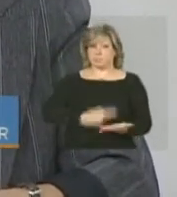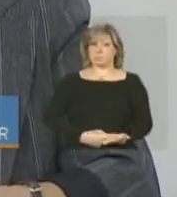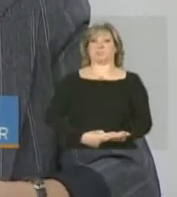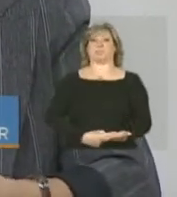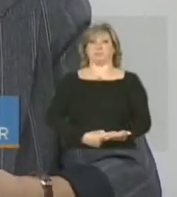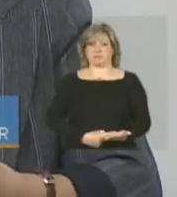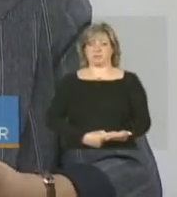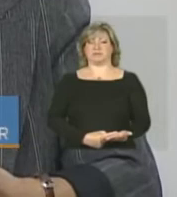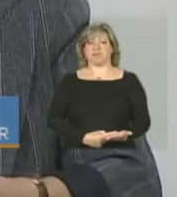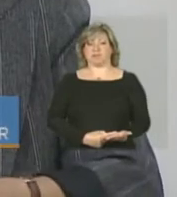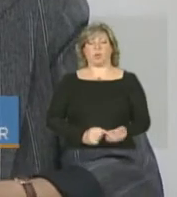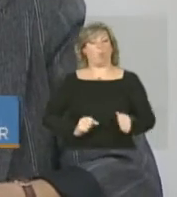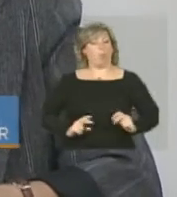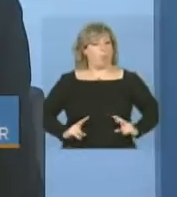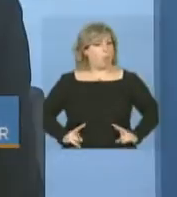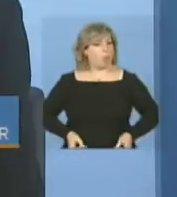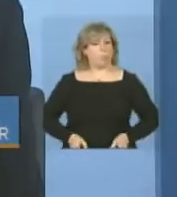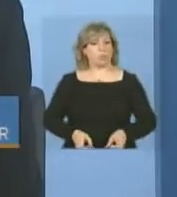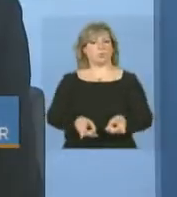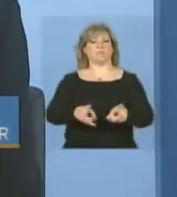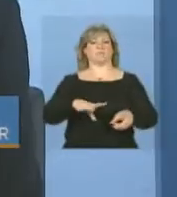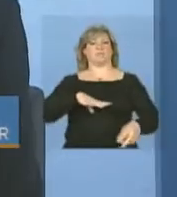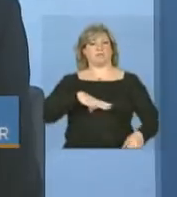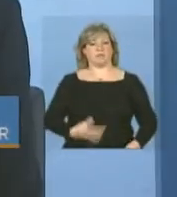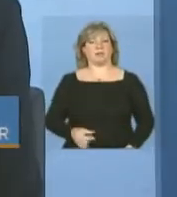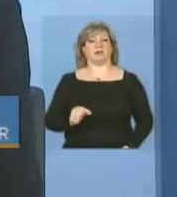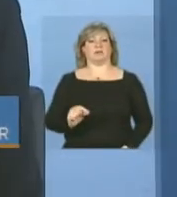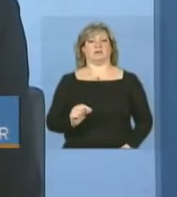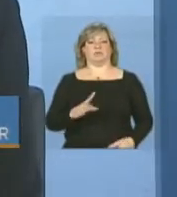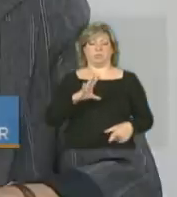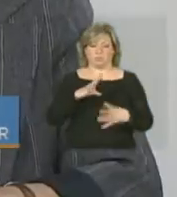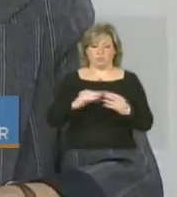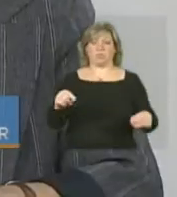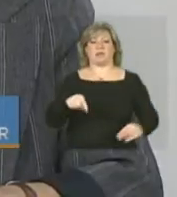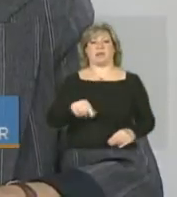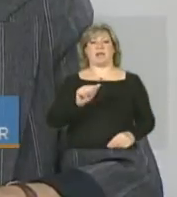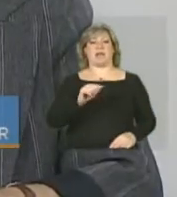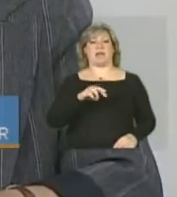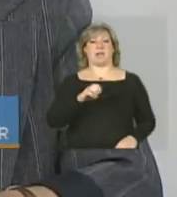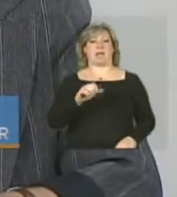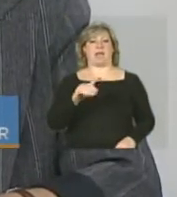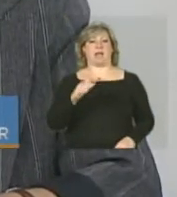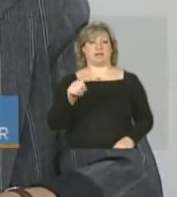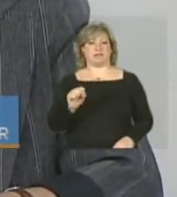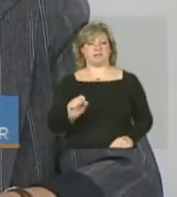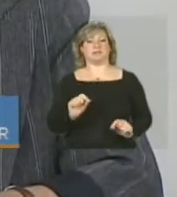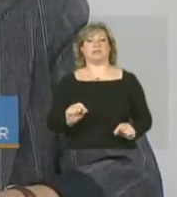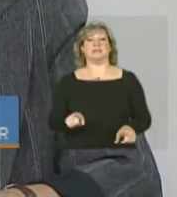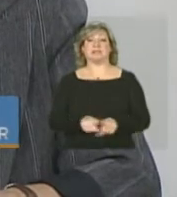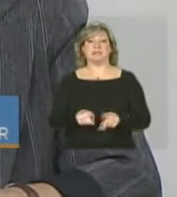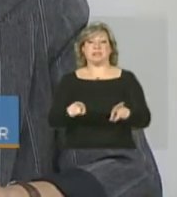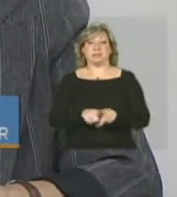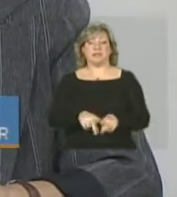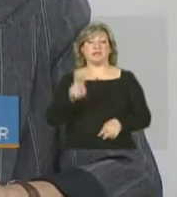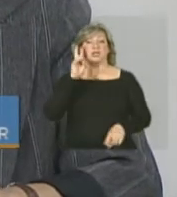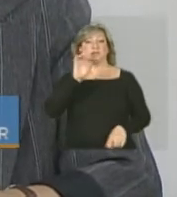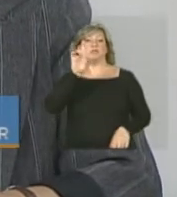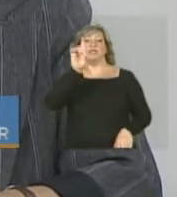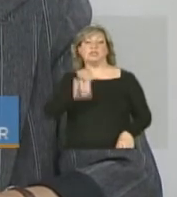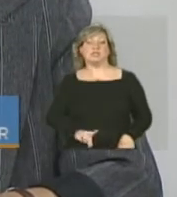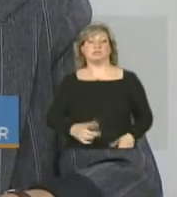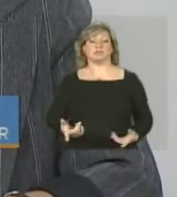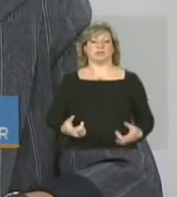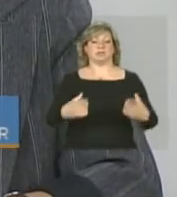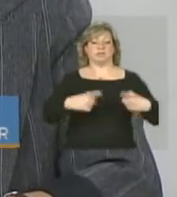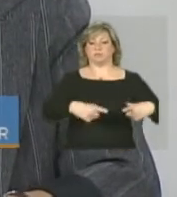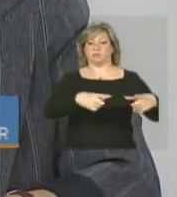em continuar enfrentando as ameaças, como, por exemplo, também temos ameaça em relação aos direitos territoriais